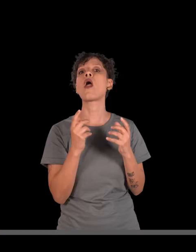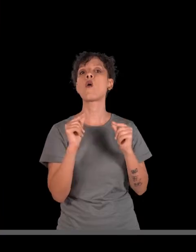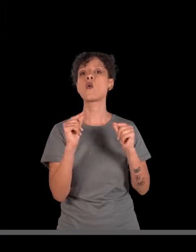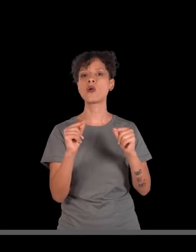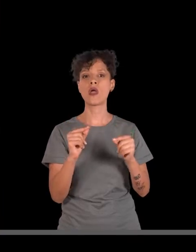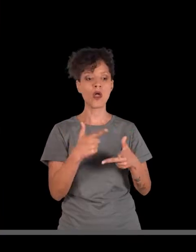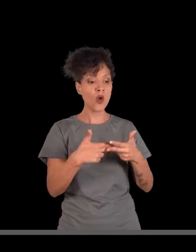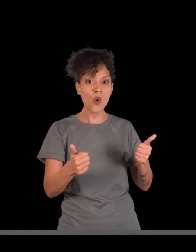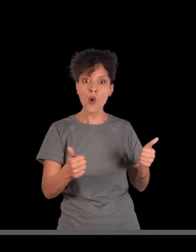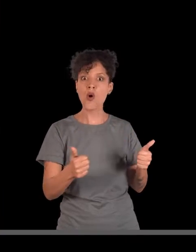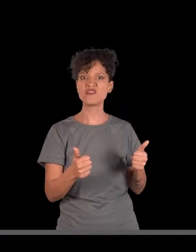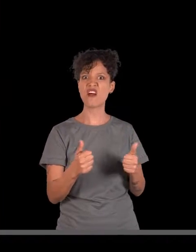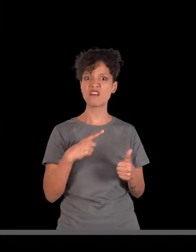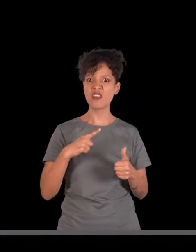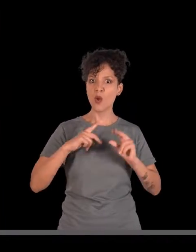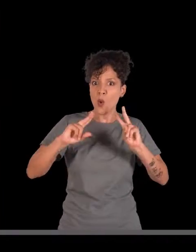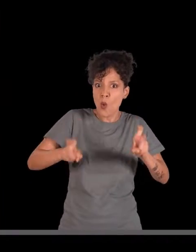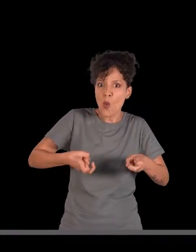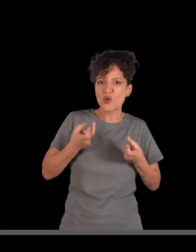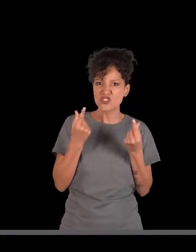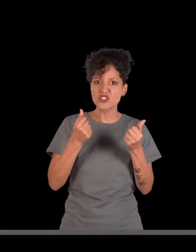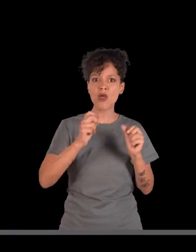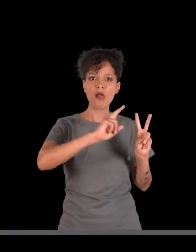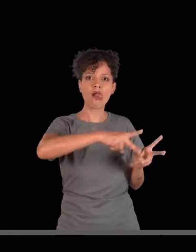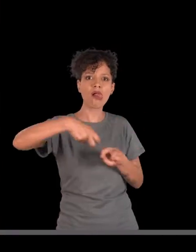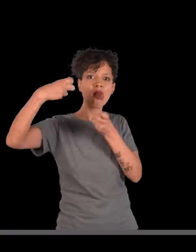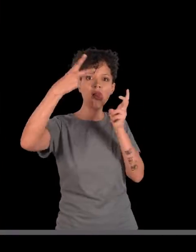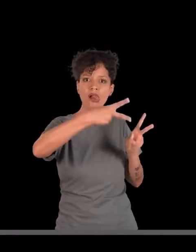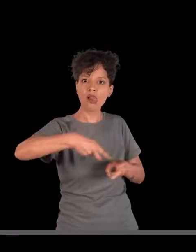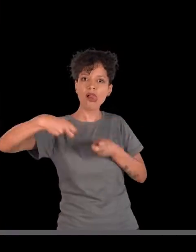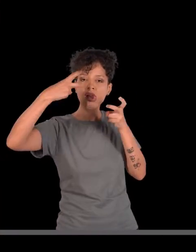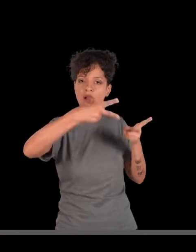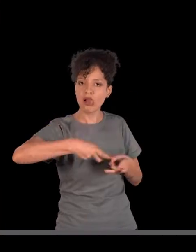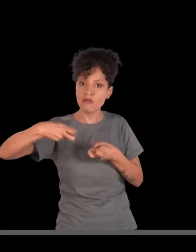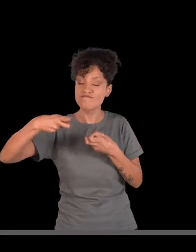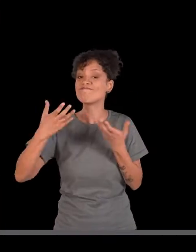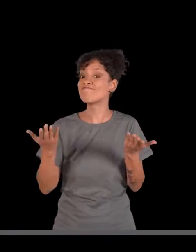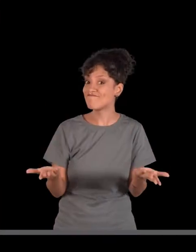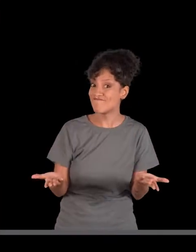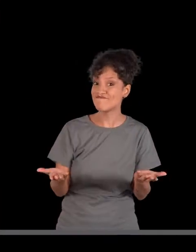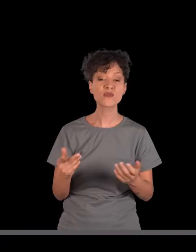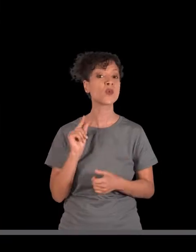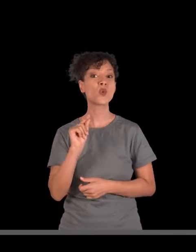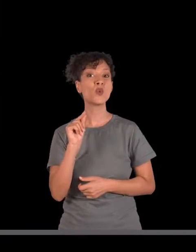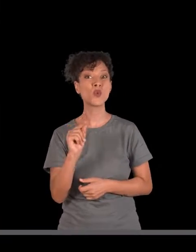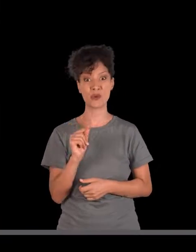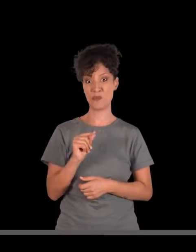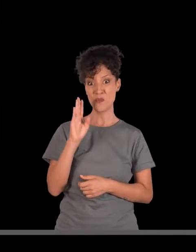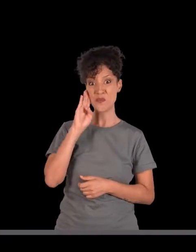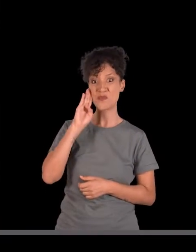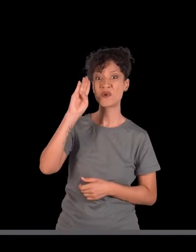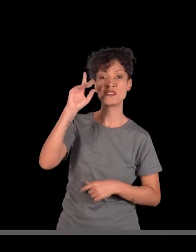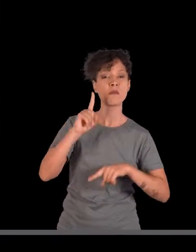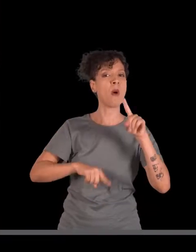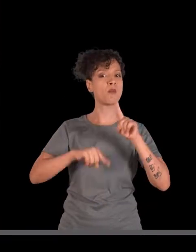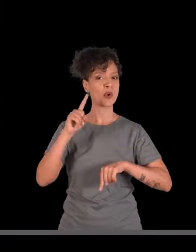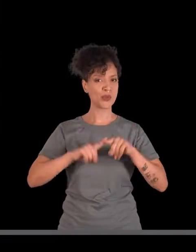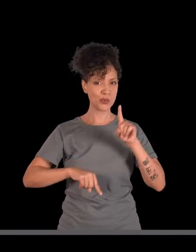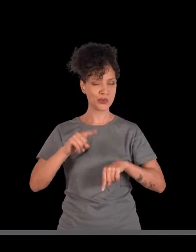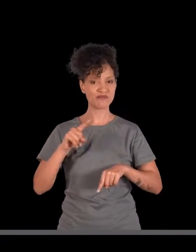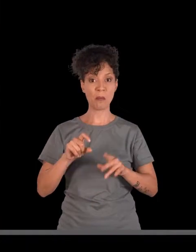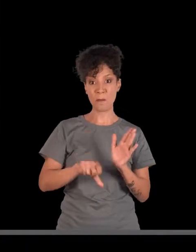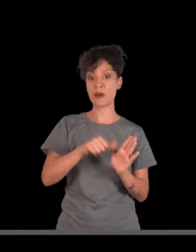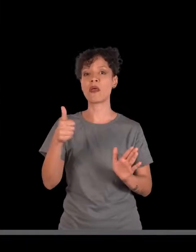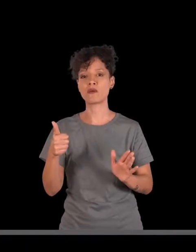era retirar daqui o que dava dinheiro, o que gerava dinheiro para eles. E o primeiro grande produto que fez isso